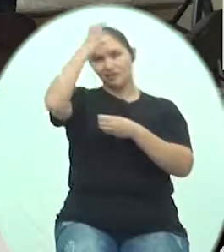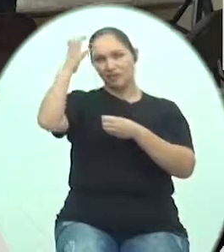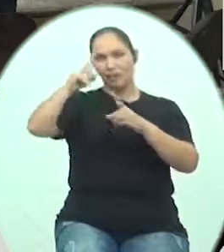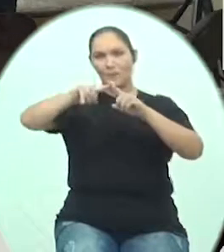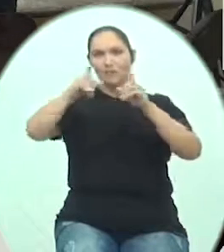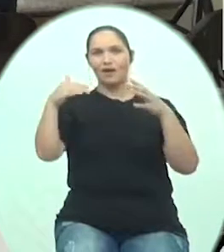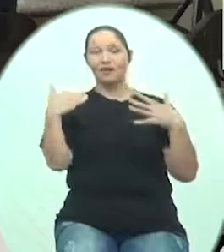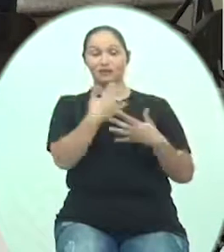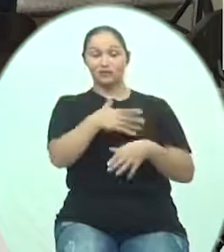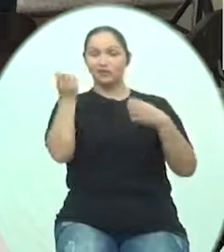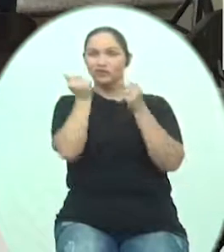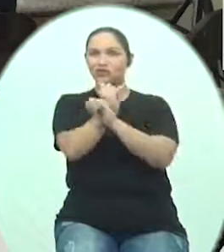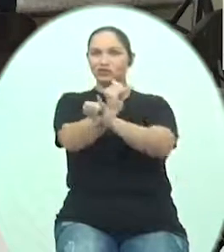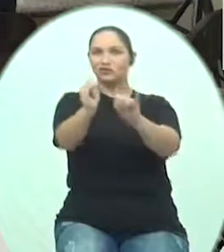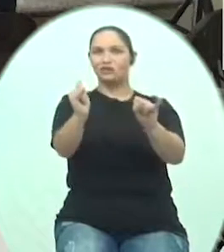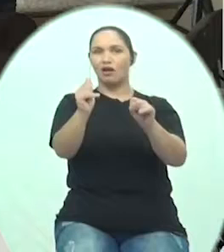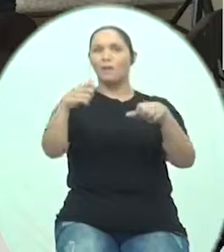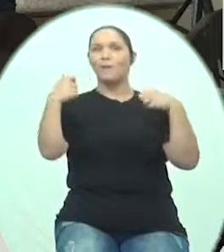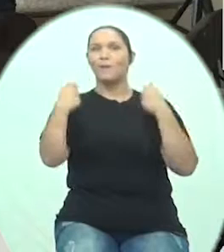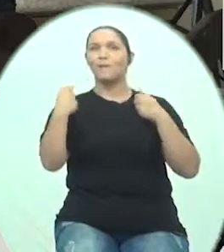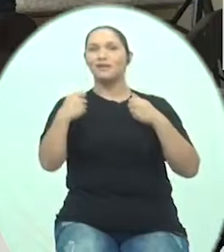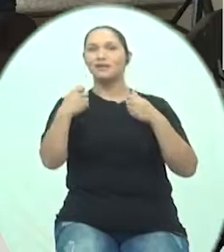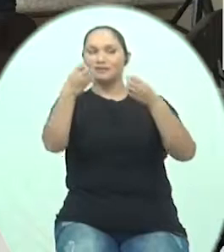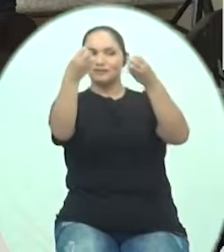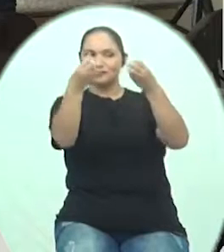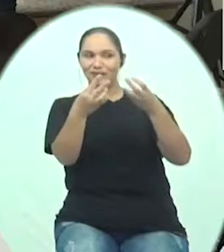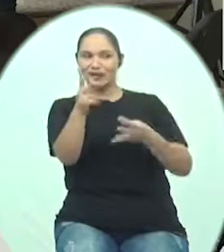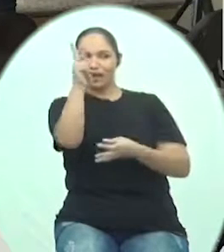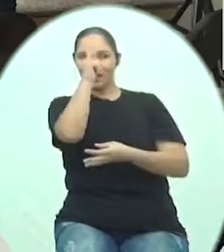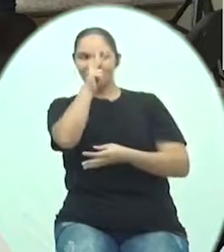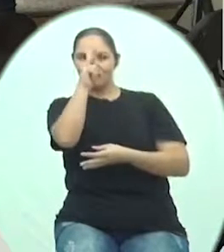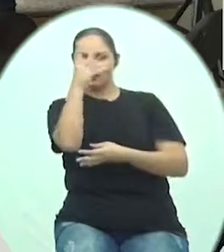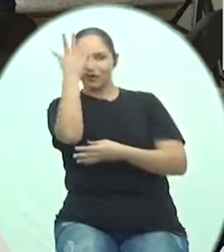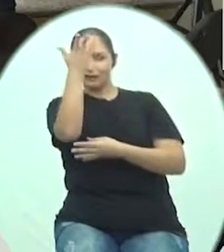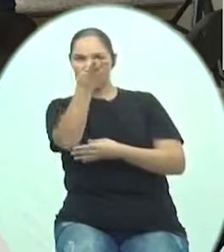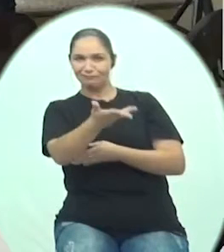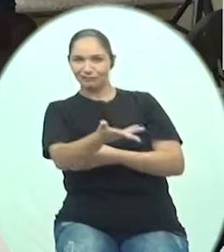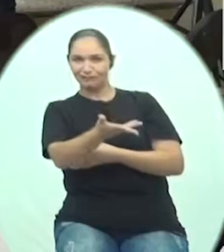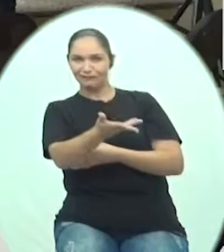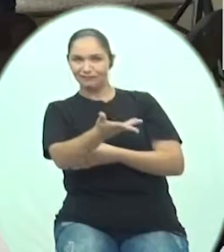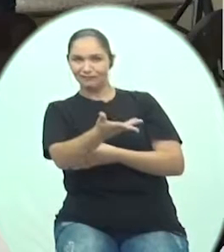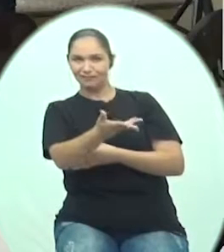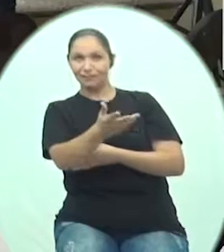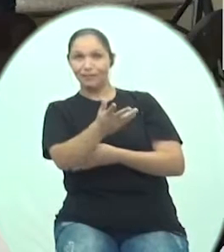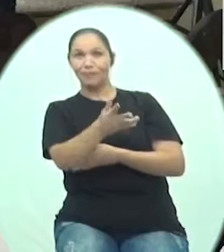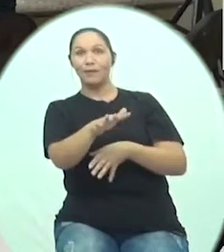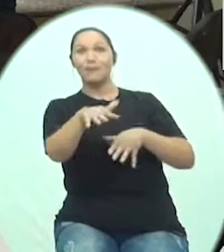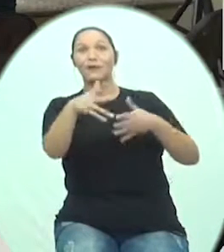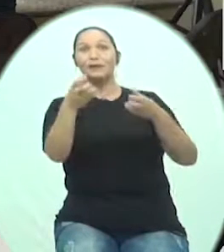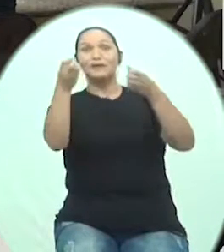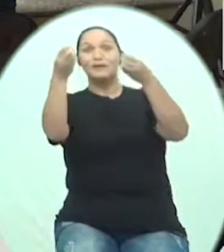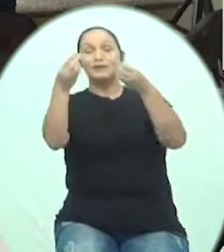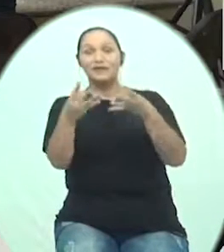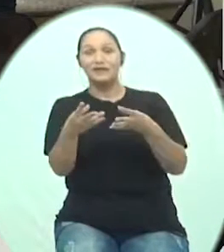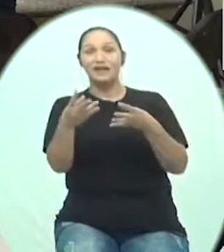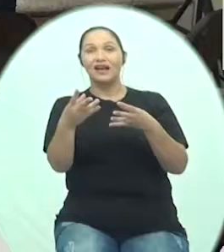crisciuma sem contar a história do bairro Santo Antônio repito que é um bairro negro